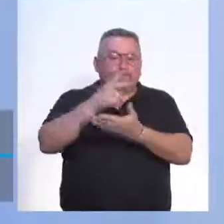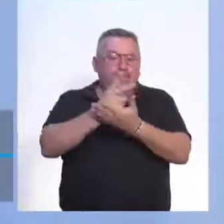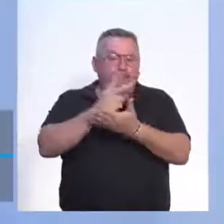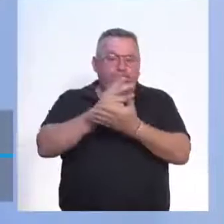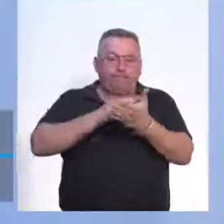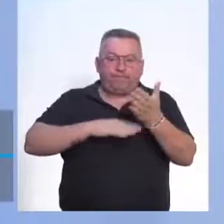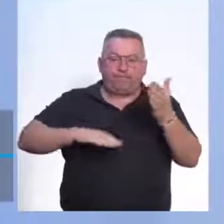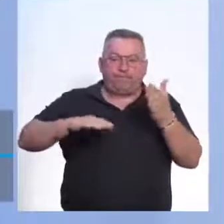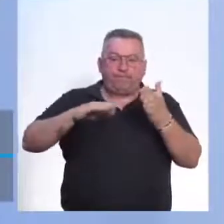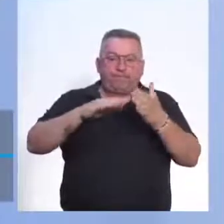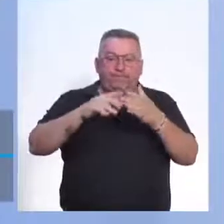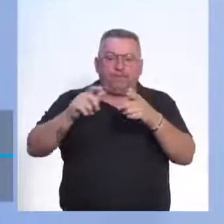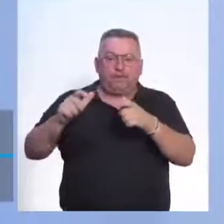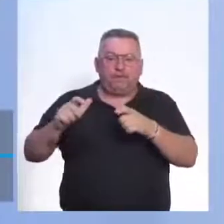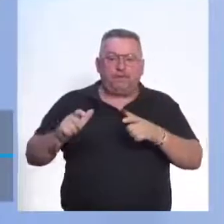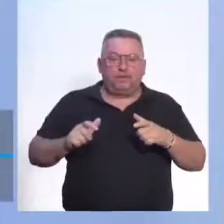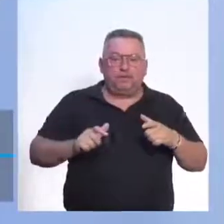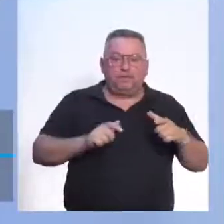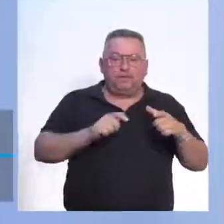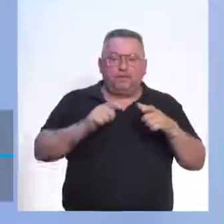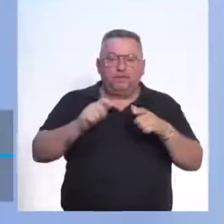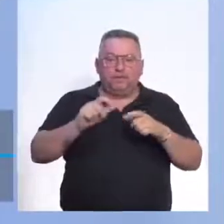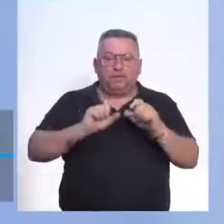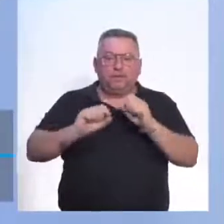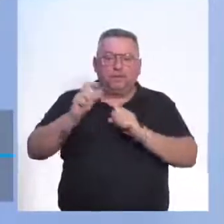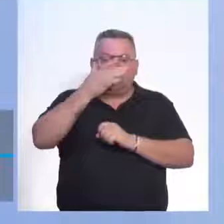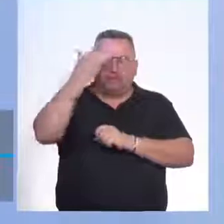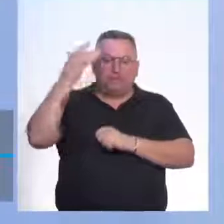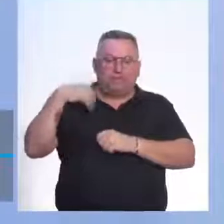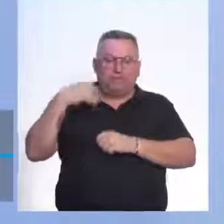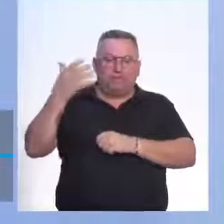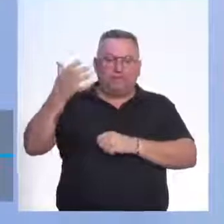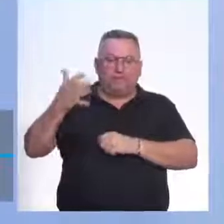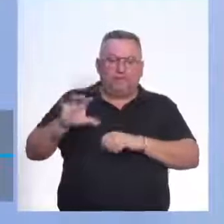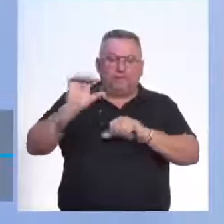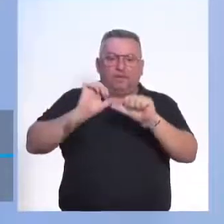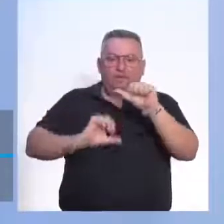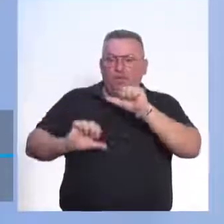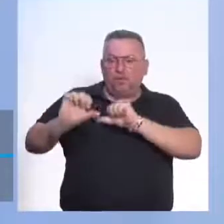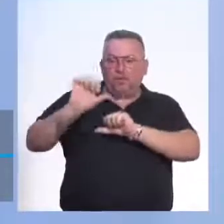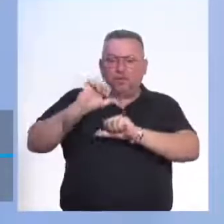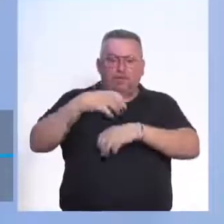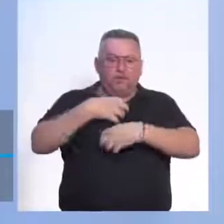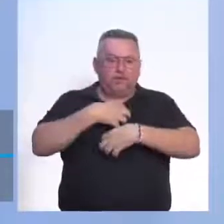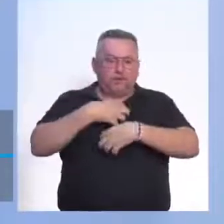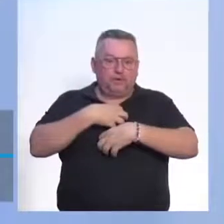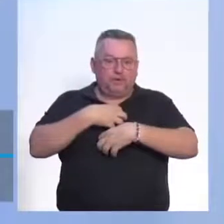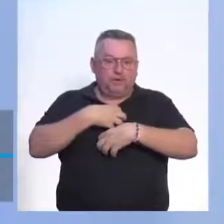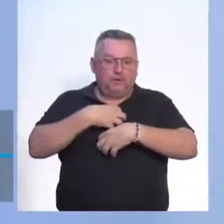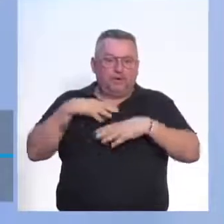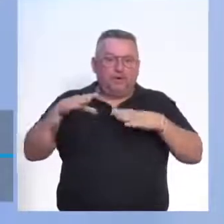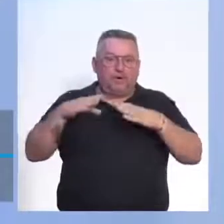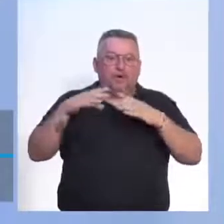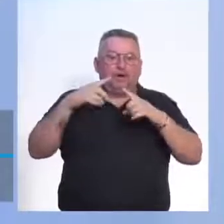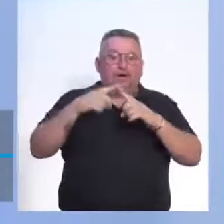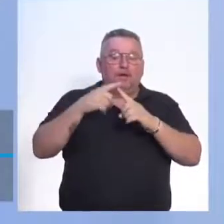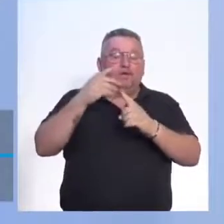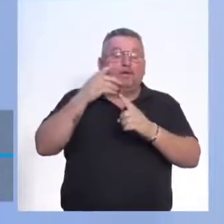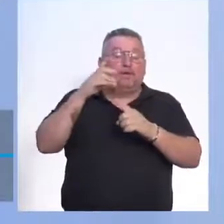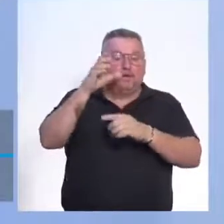ali naquele patamar, que as pessoas não quisessem mudar de posição? A Igreja